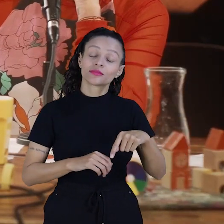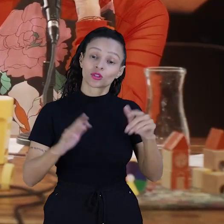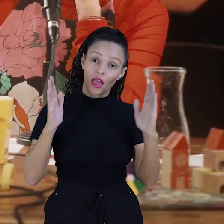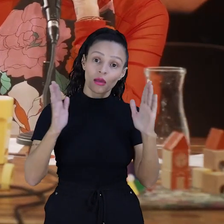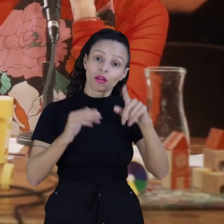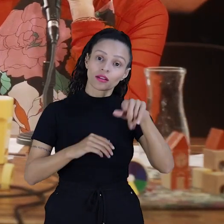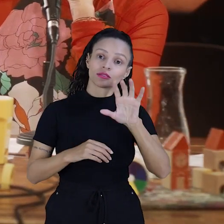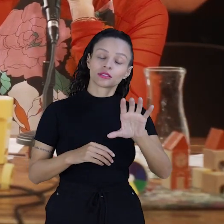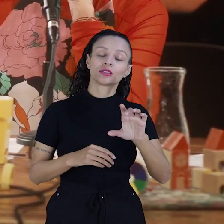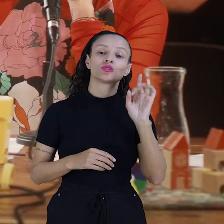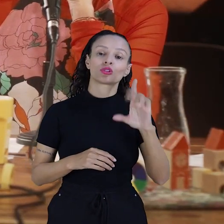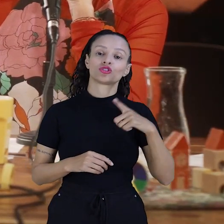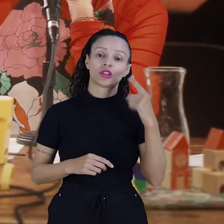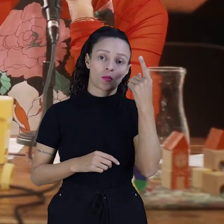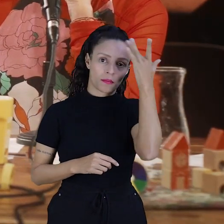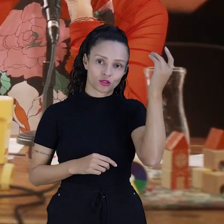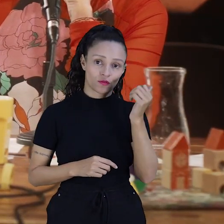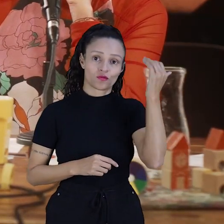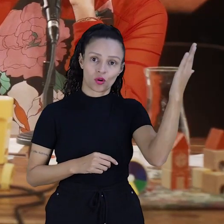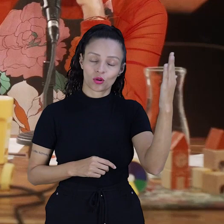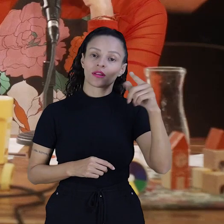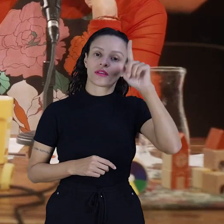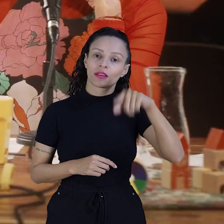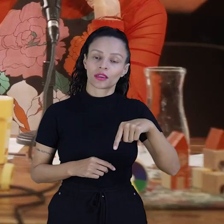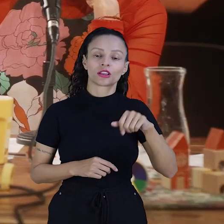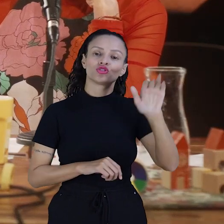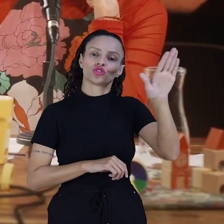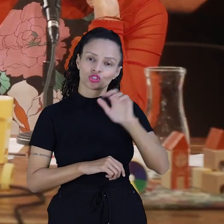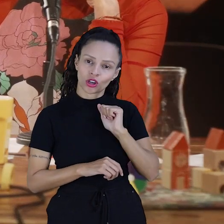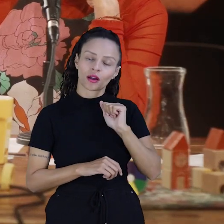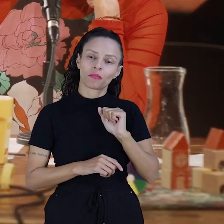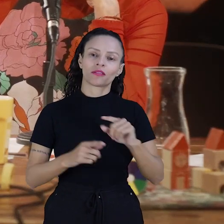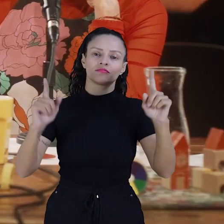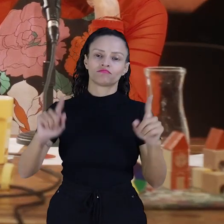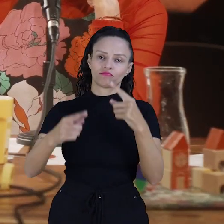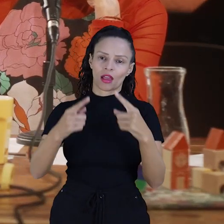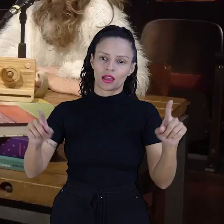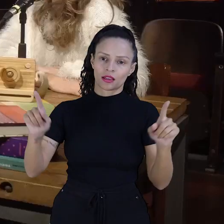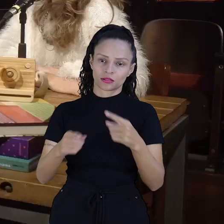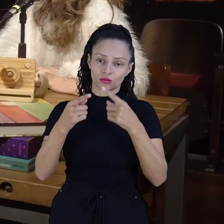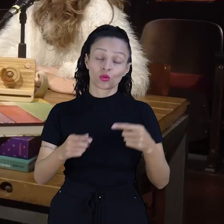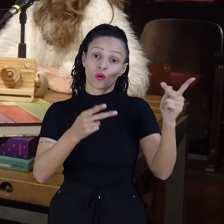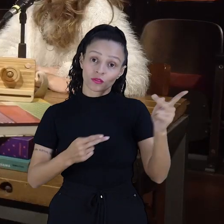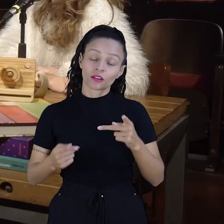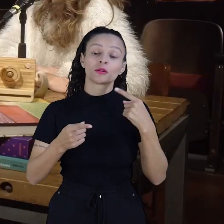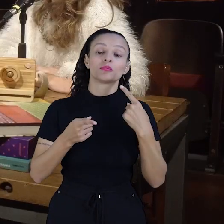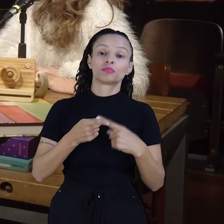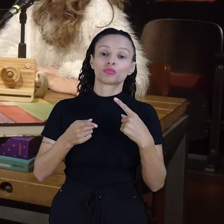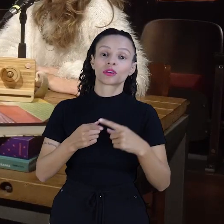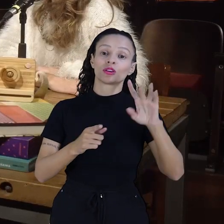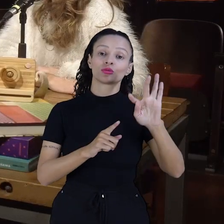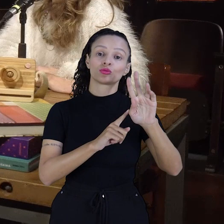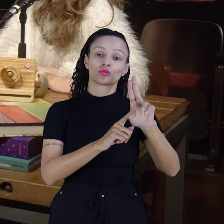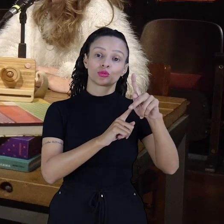vocês? Na época era. A gente tinha só uma pessoa de fora, que era quem a gente chamava de maestro, que a gente convidava,